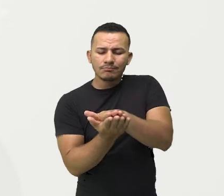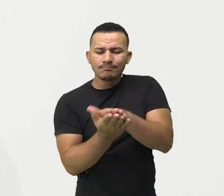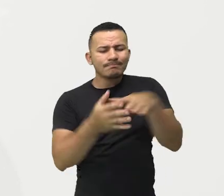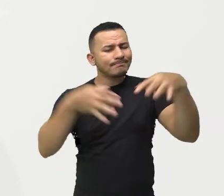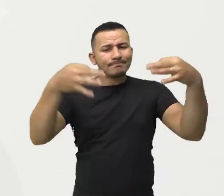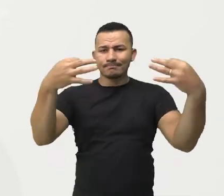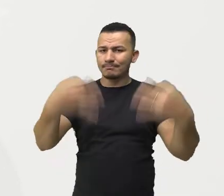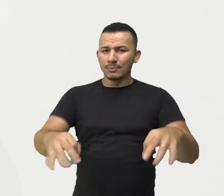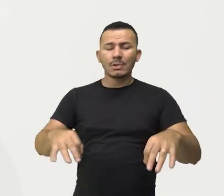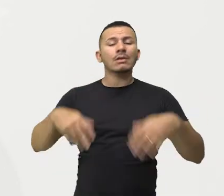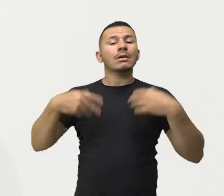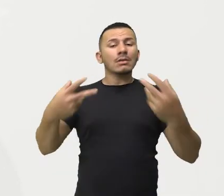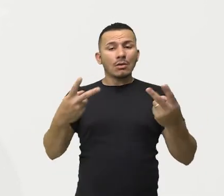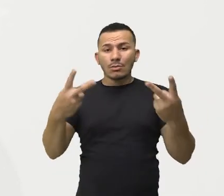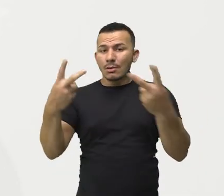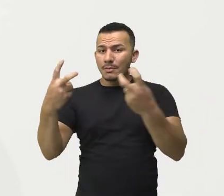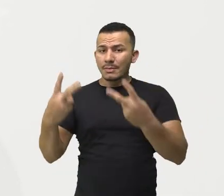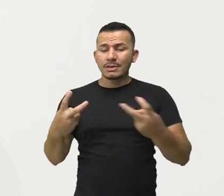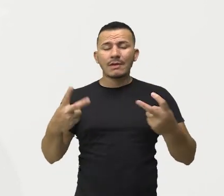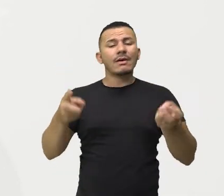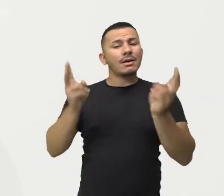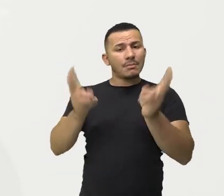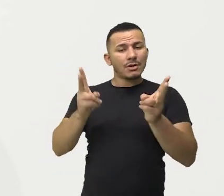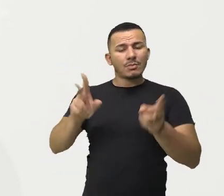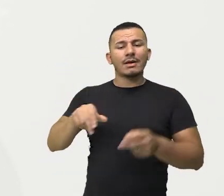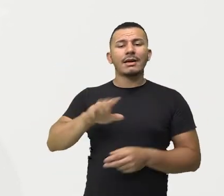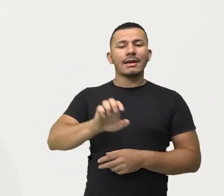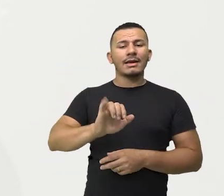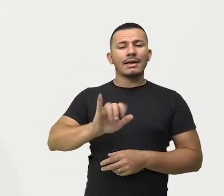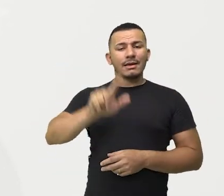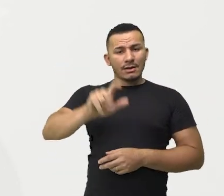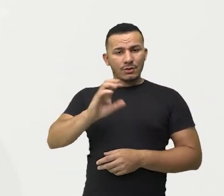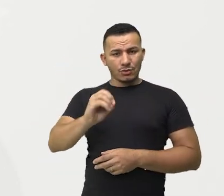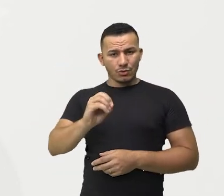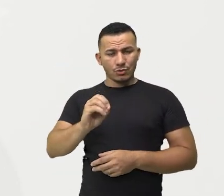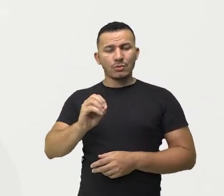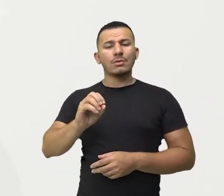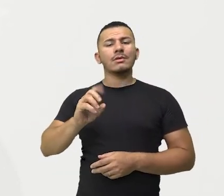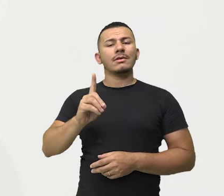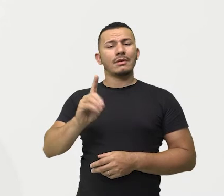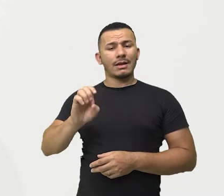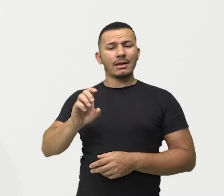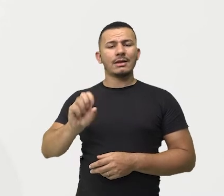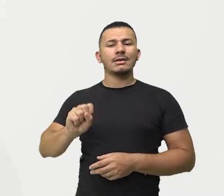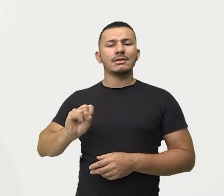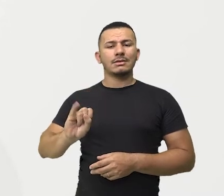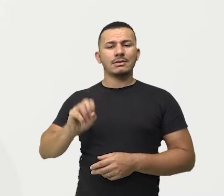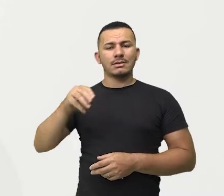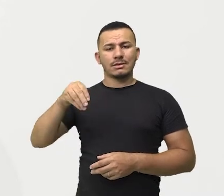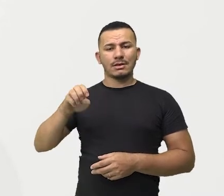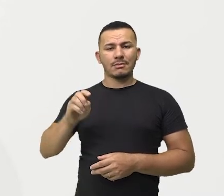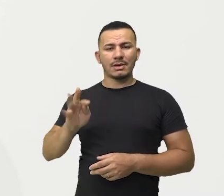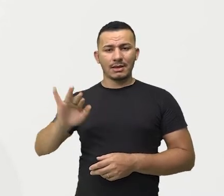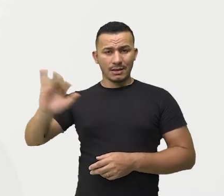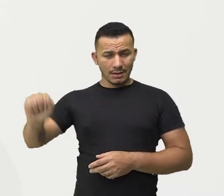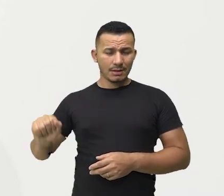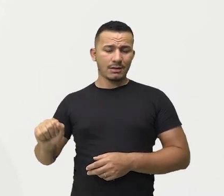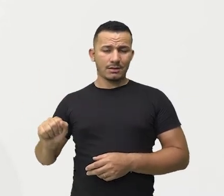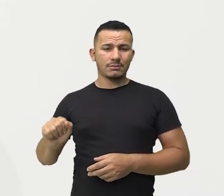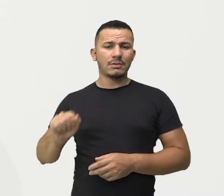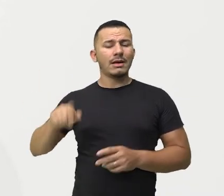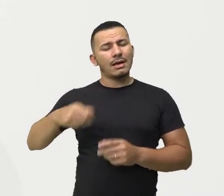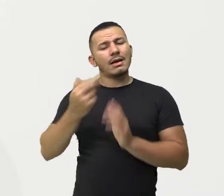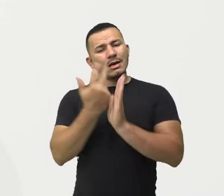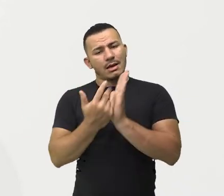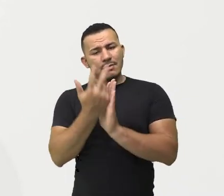dessa forma que nós temos o que nós chamamos de eixo de simetria. Beleza? Olha, então, reforçando,